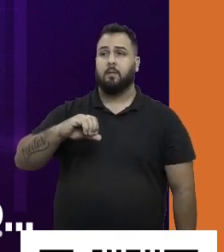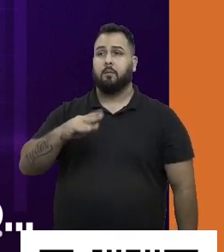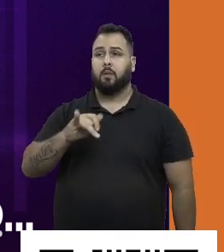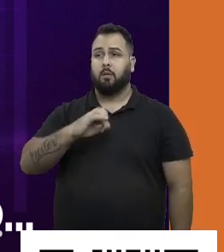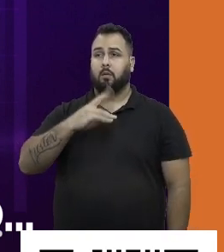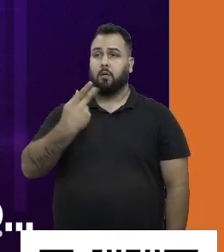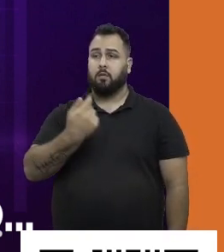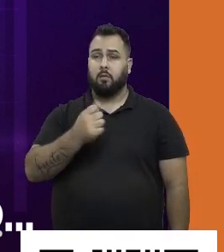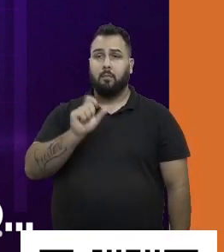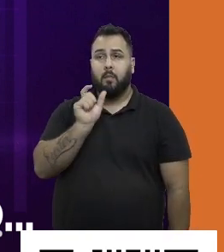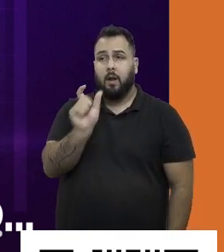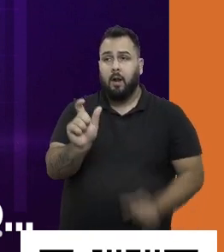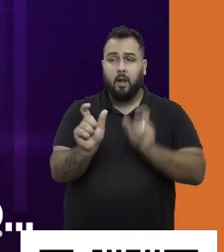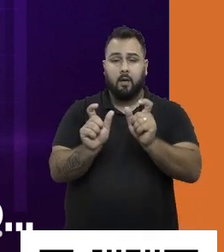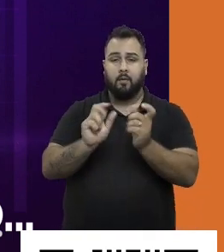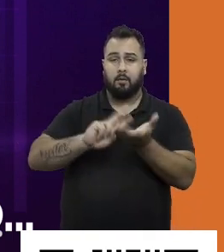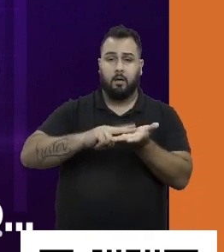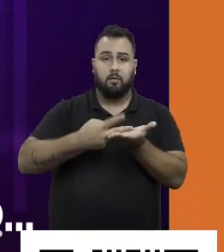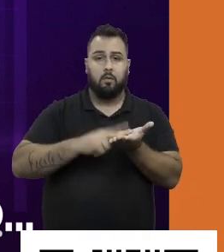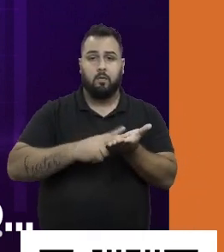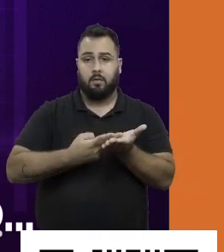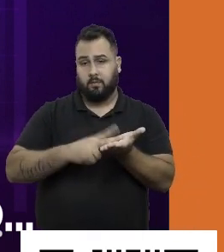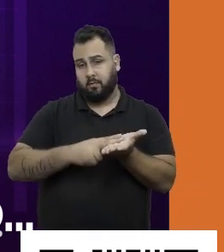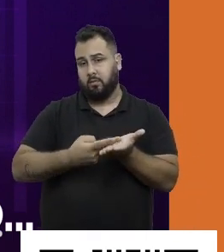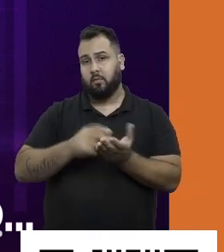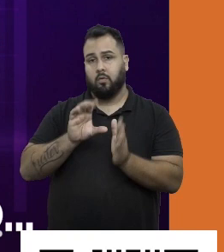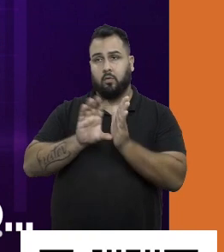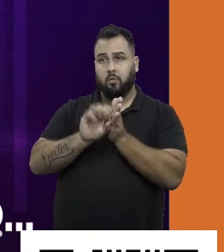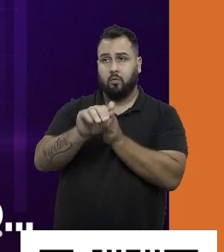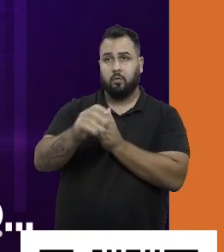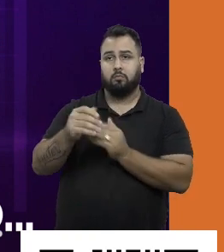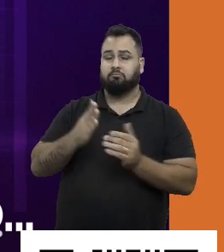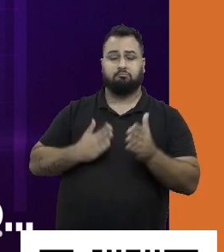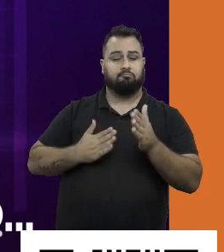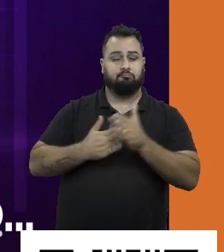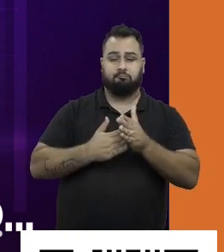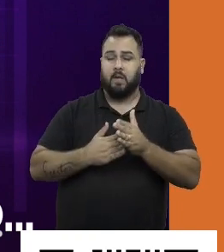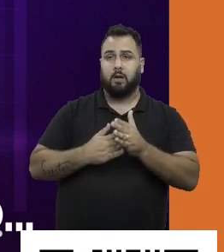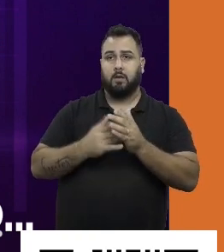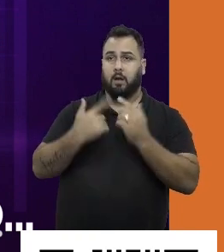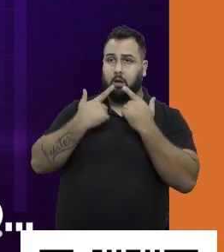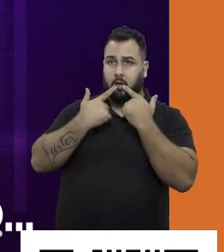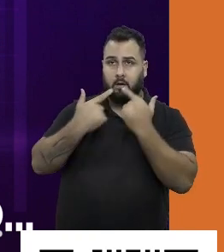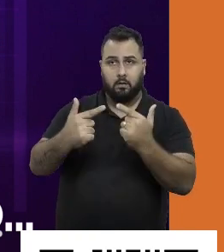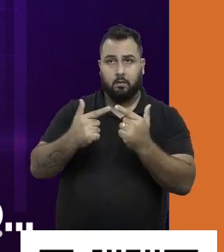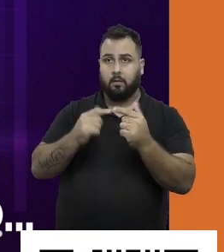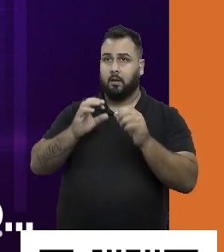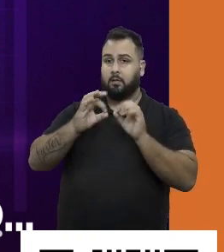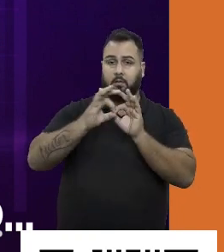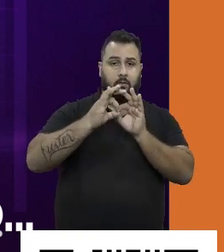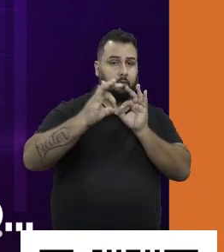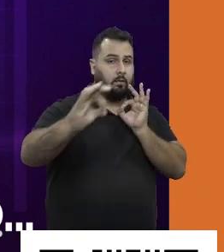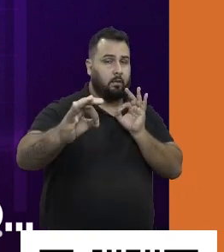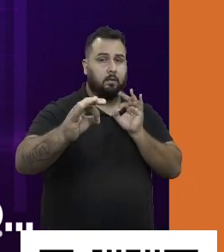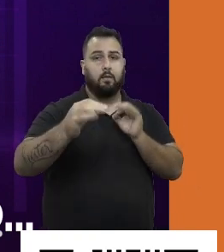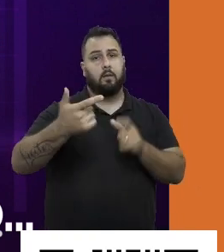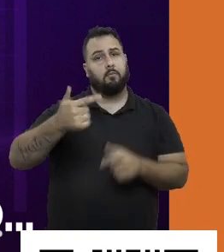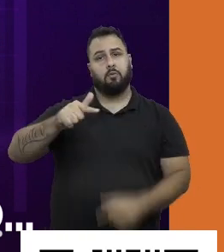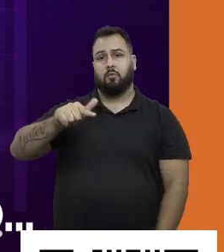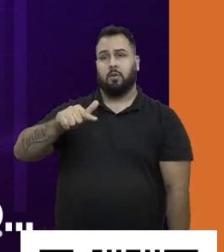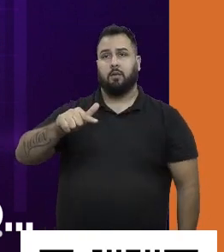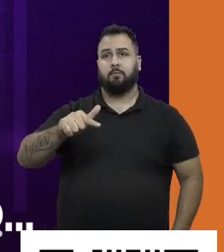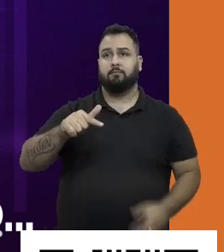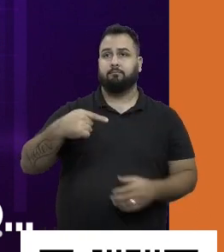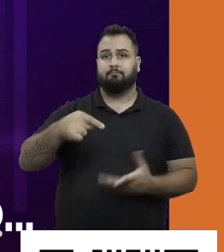então não existe mais a barreira da língua a barreira da distância porque a tecnologia de fato conseguiu encurtar isso